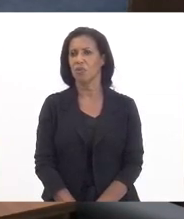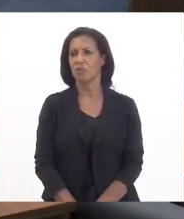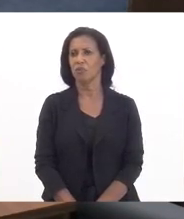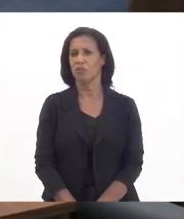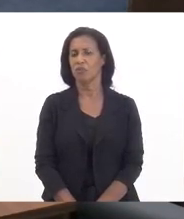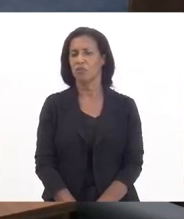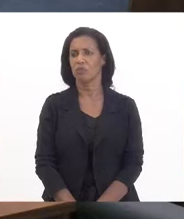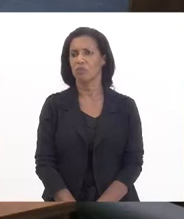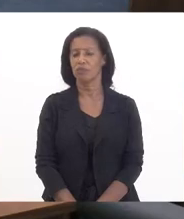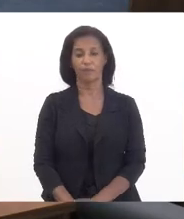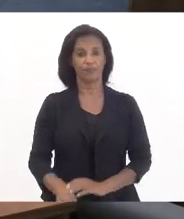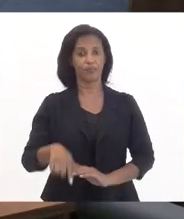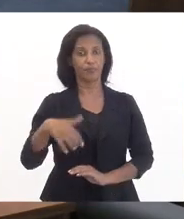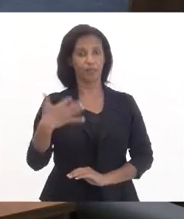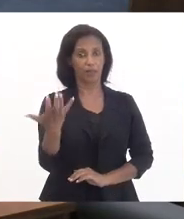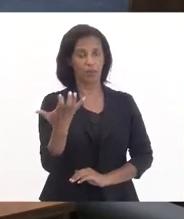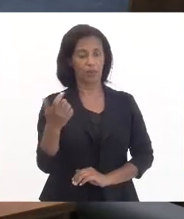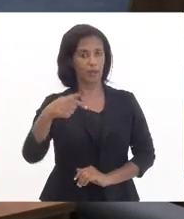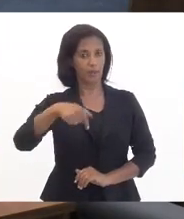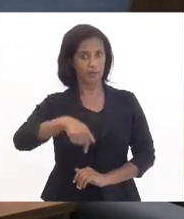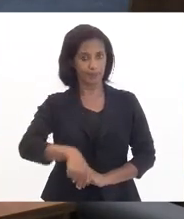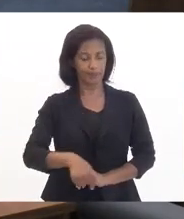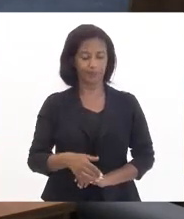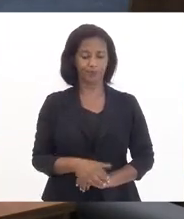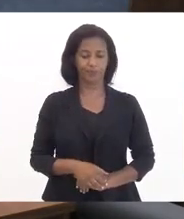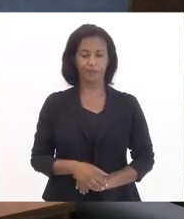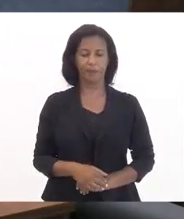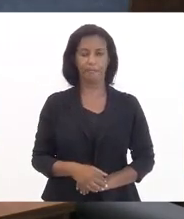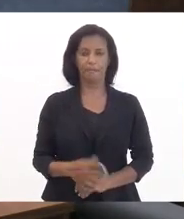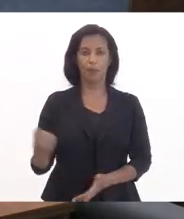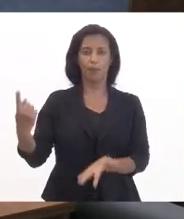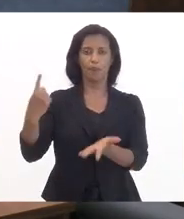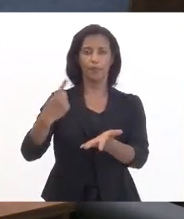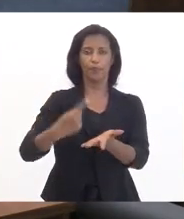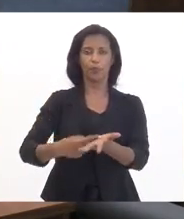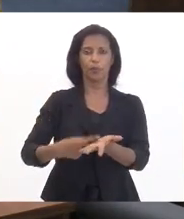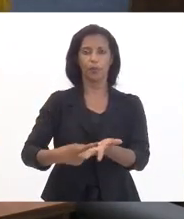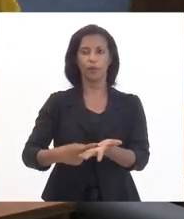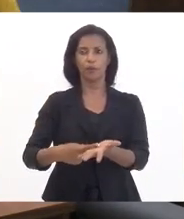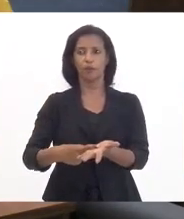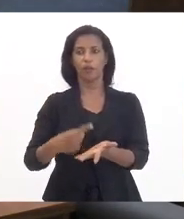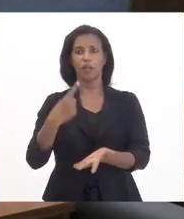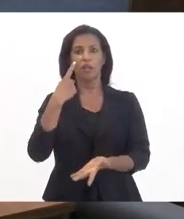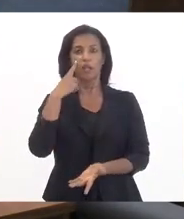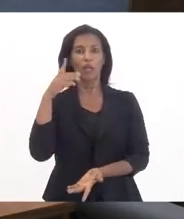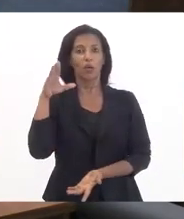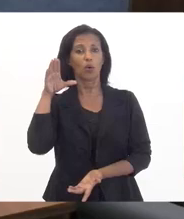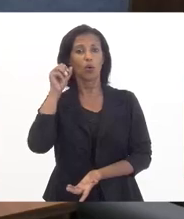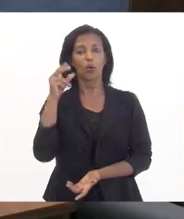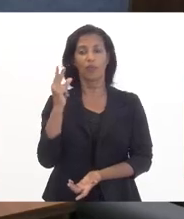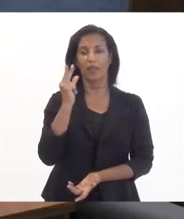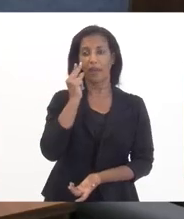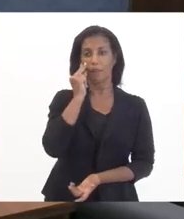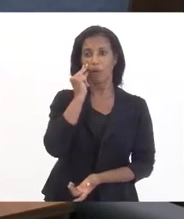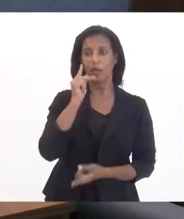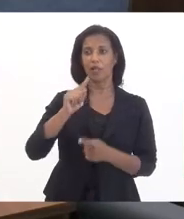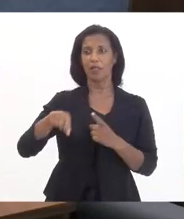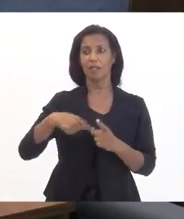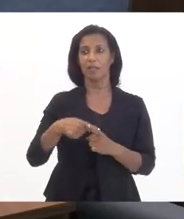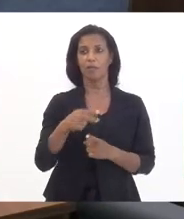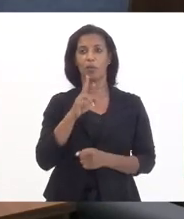Tá, eu quero aqui propor, quero ouvir a deputada Mônica, depois o deputado Rodrigo,